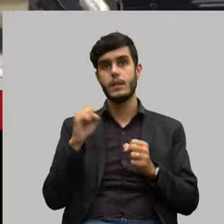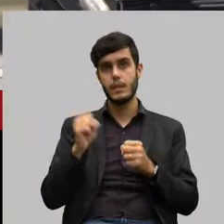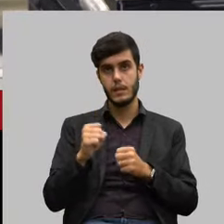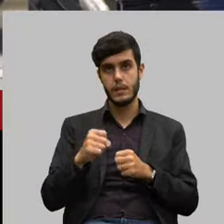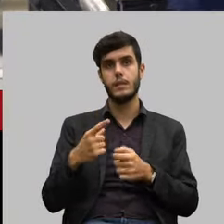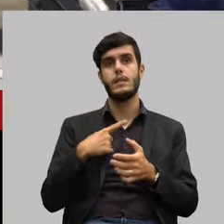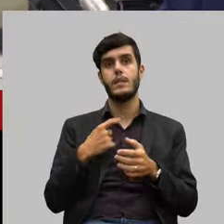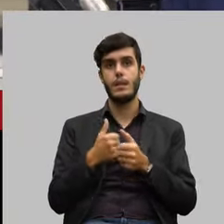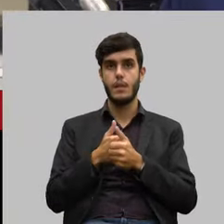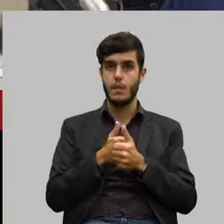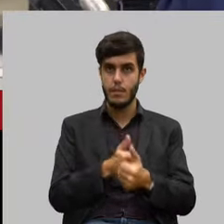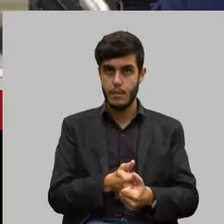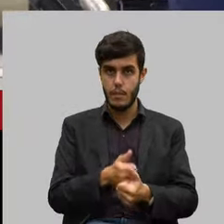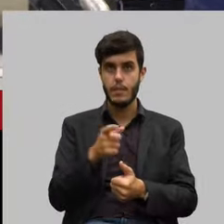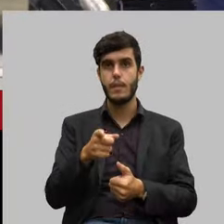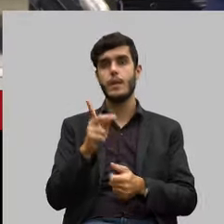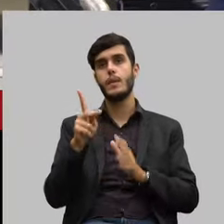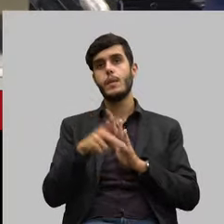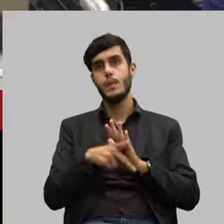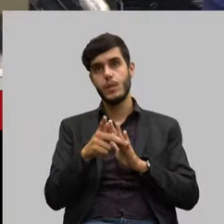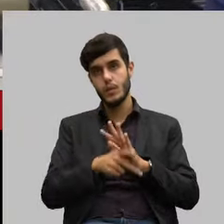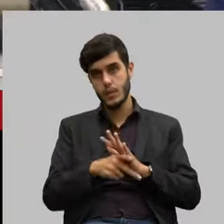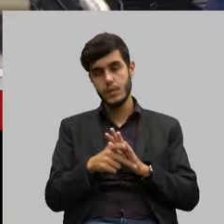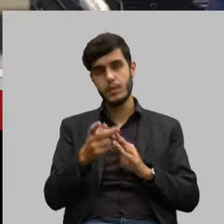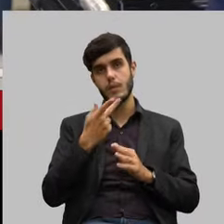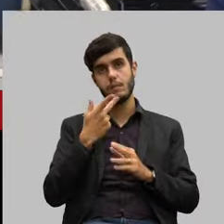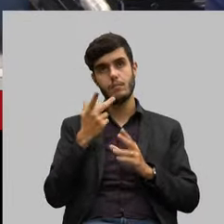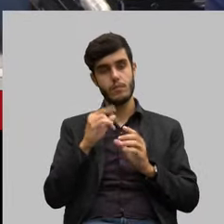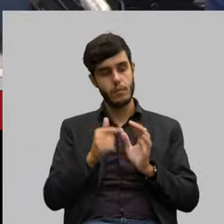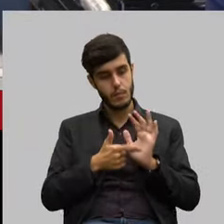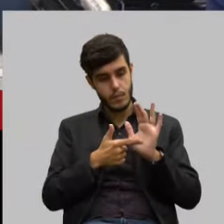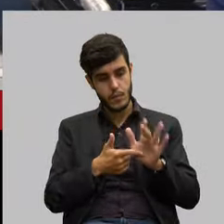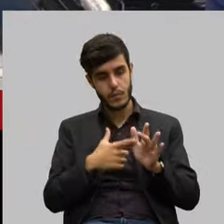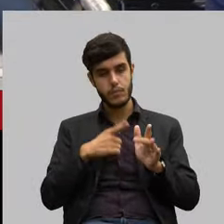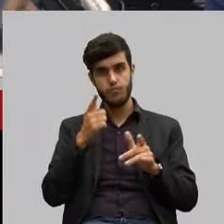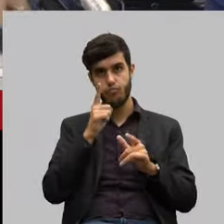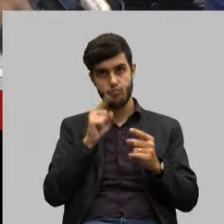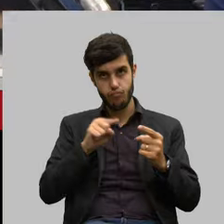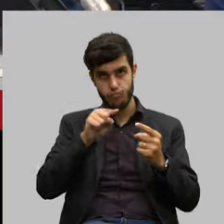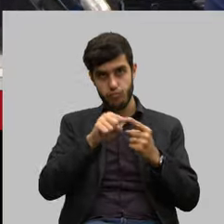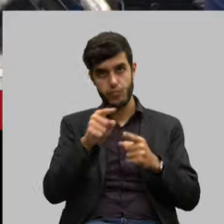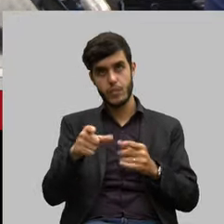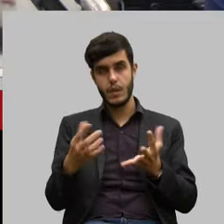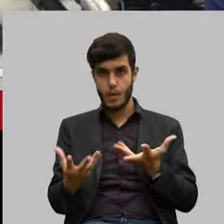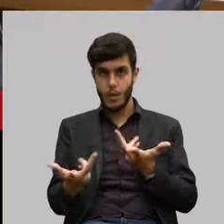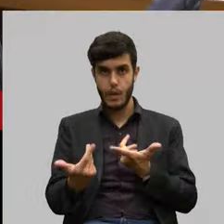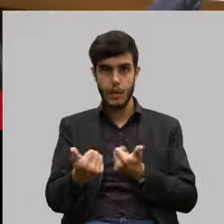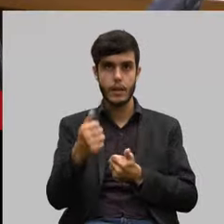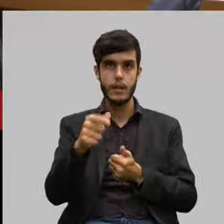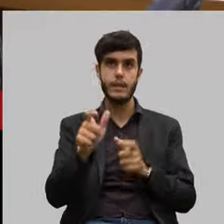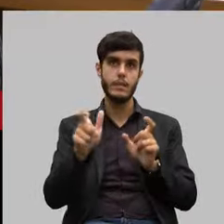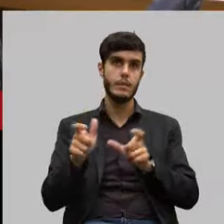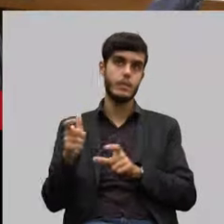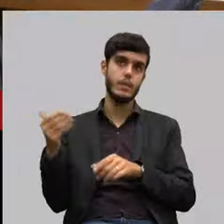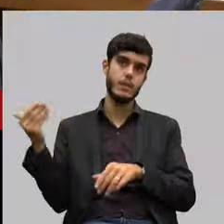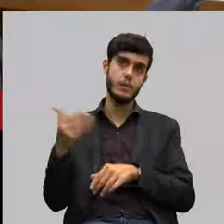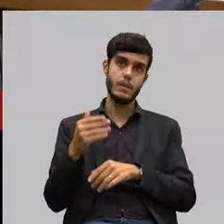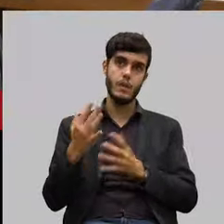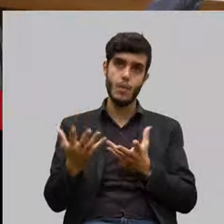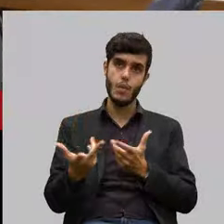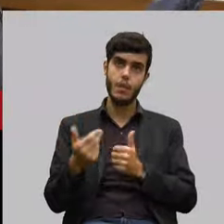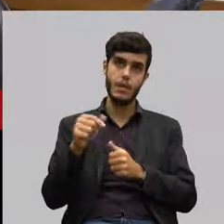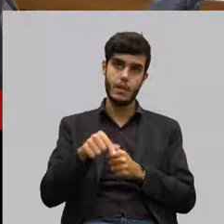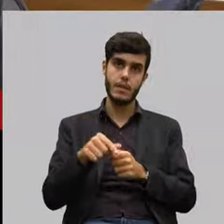dos projetos de maneira que a gente possa eh atingir esse índice com qualidade que o tema que a senhora trouxe foi a qualidade do